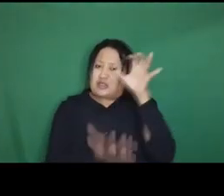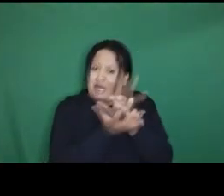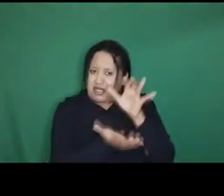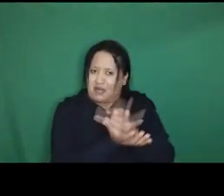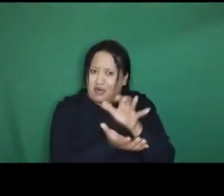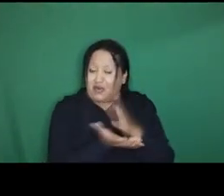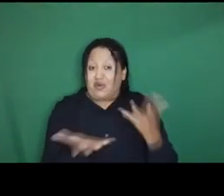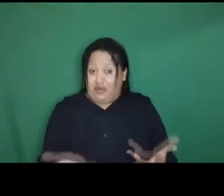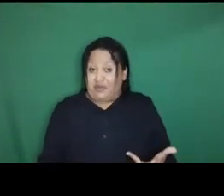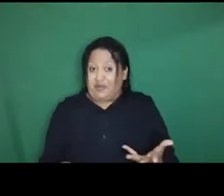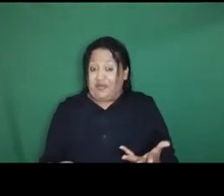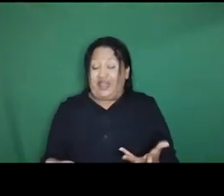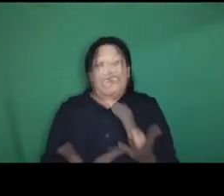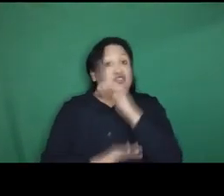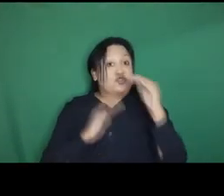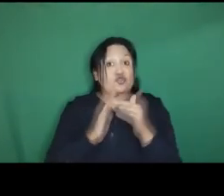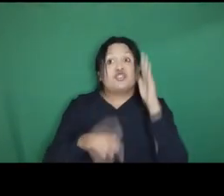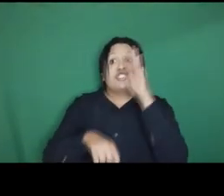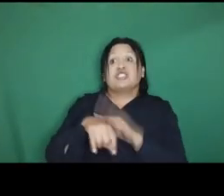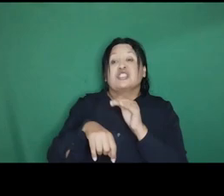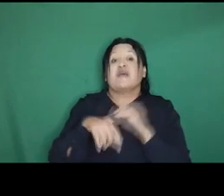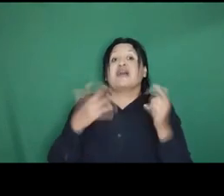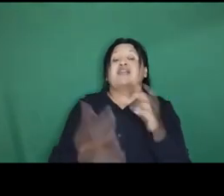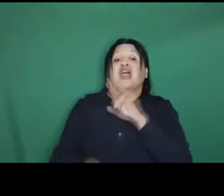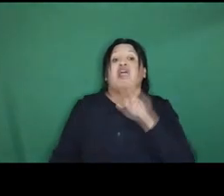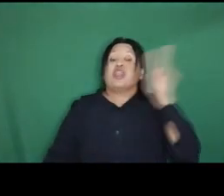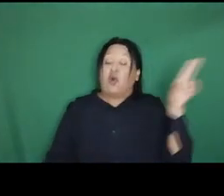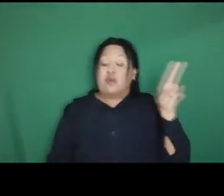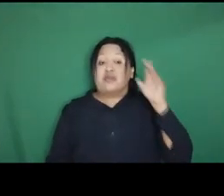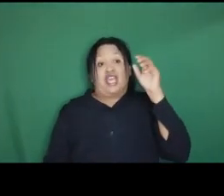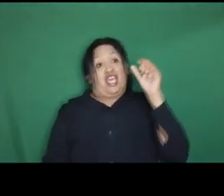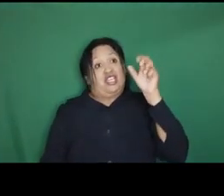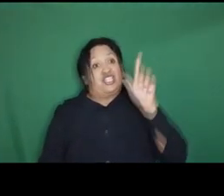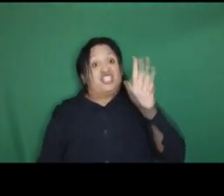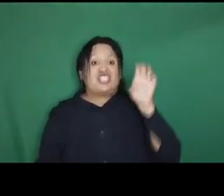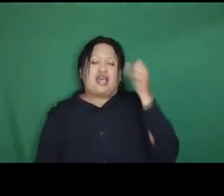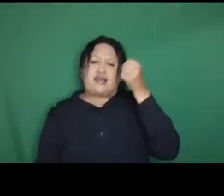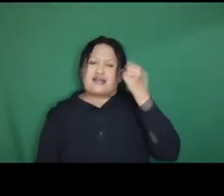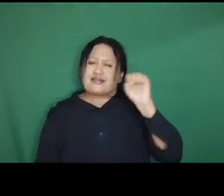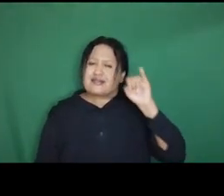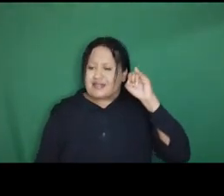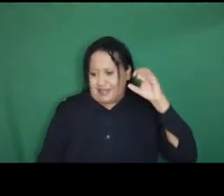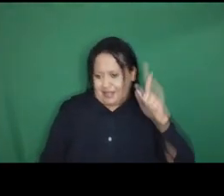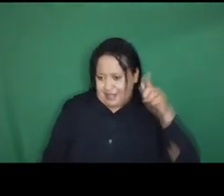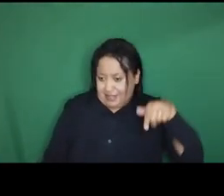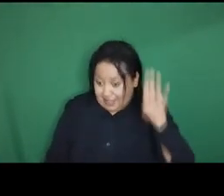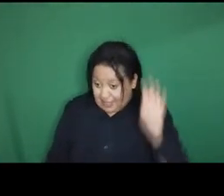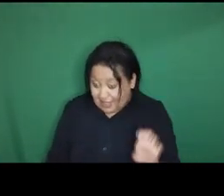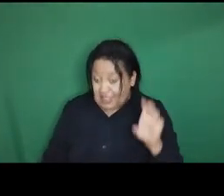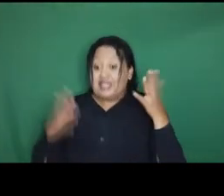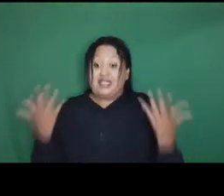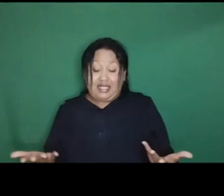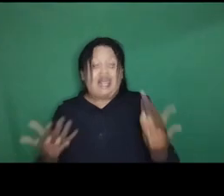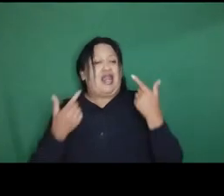é sobretudo da chamadas excite da zona de convergência intertropical que ela vem